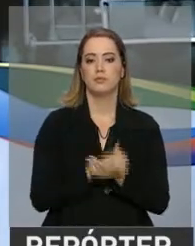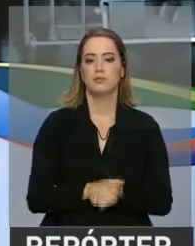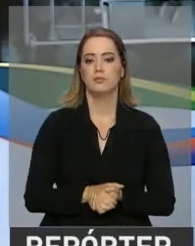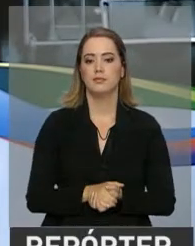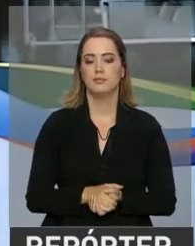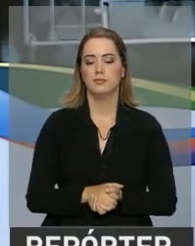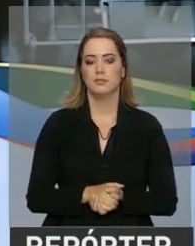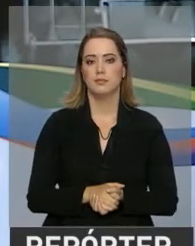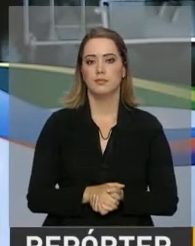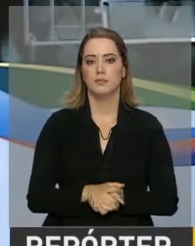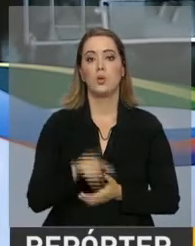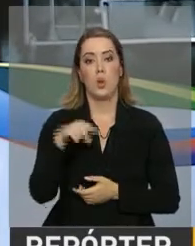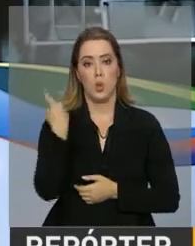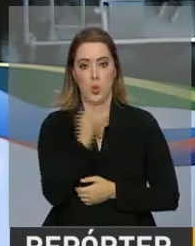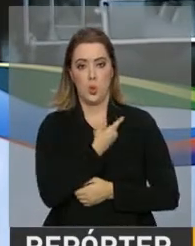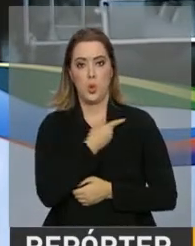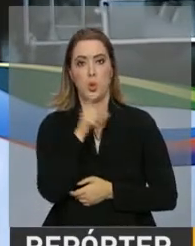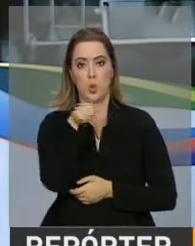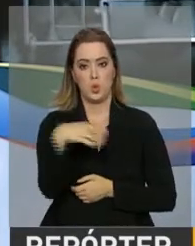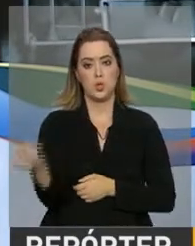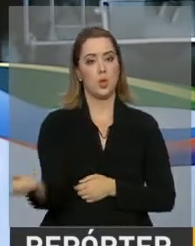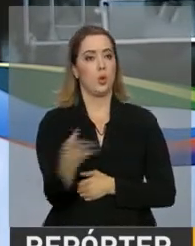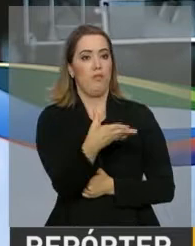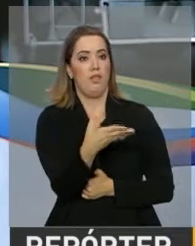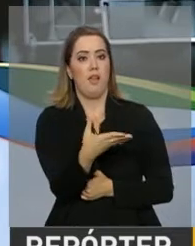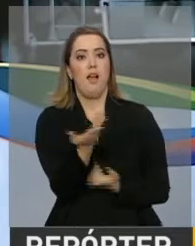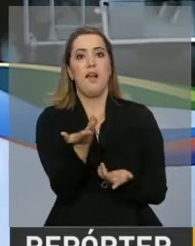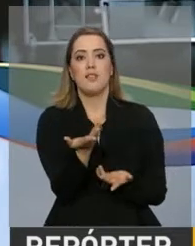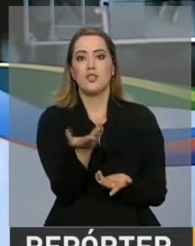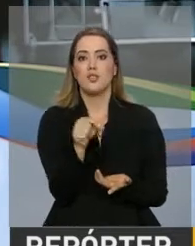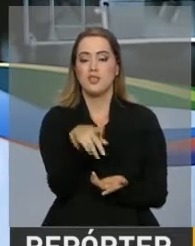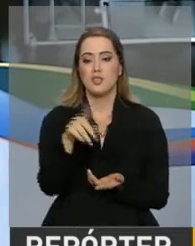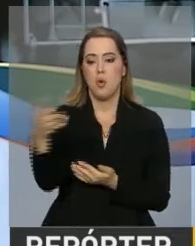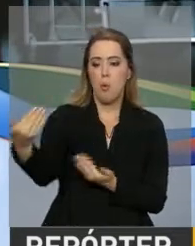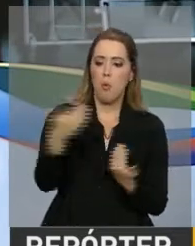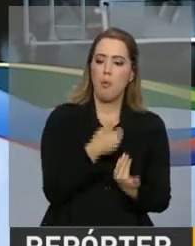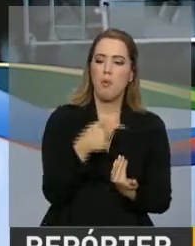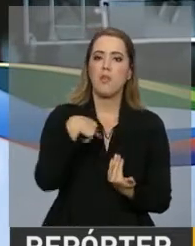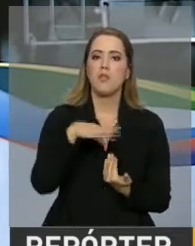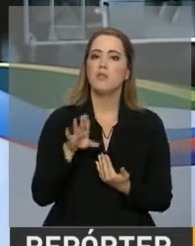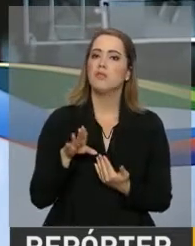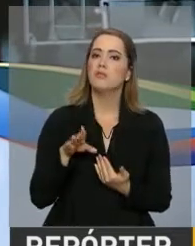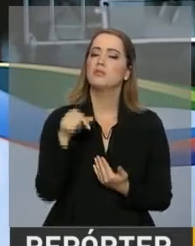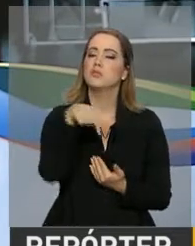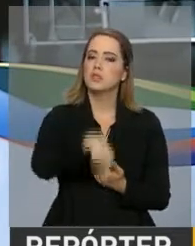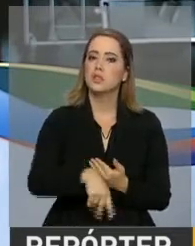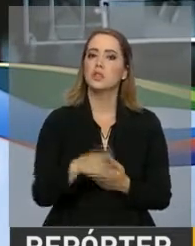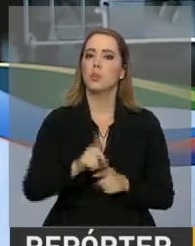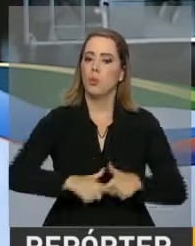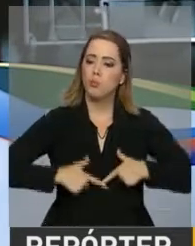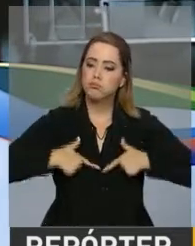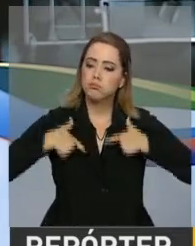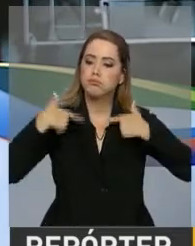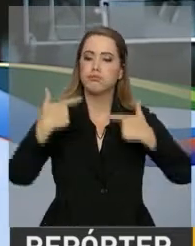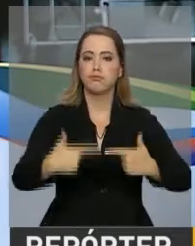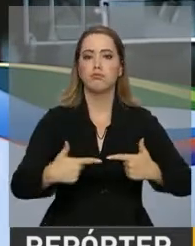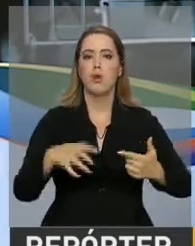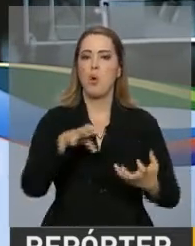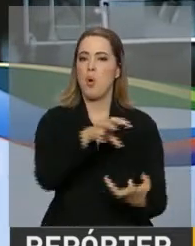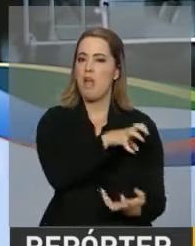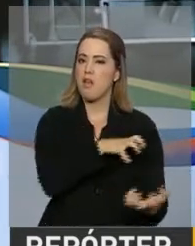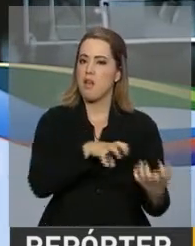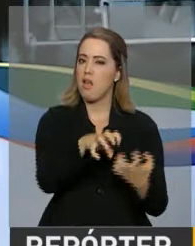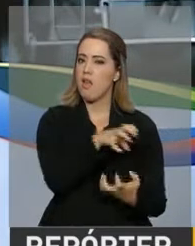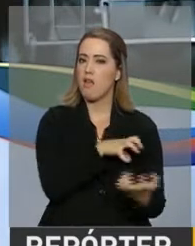é é inovador pois a mulher ela vai participar da nossa atividade fim que é o combate na área